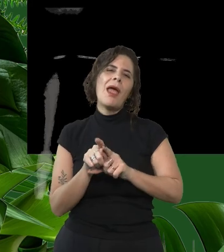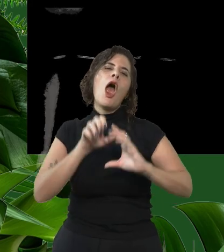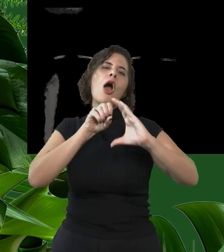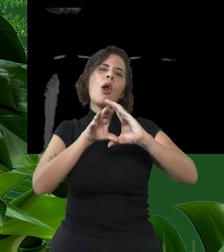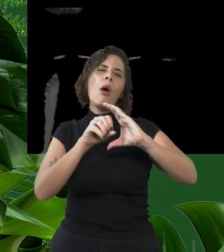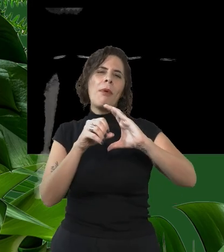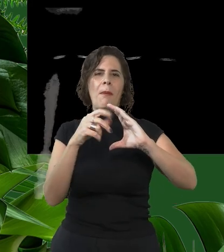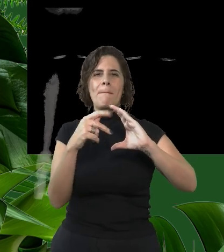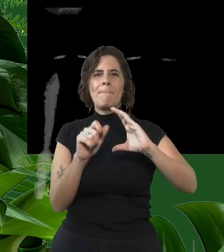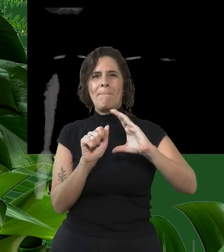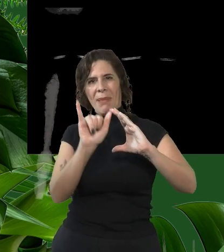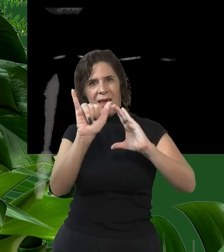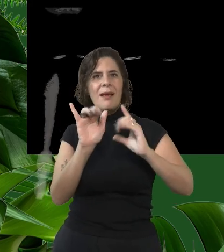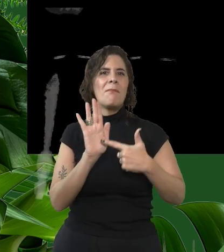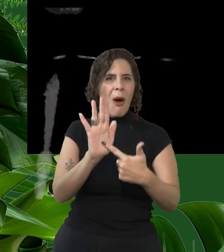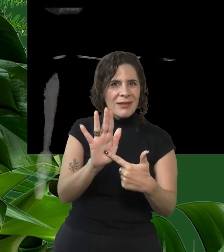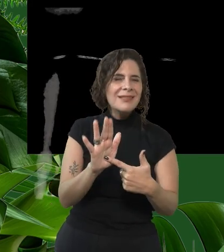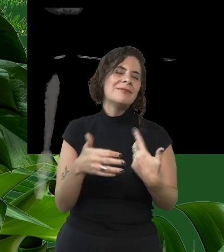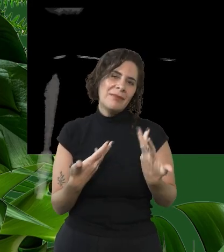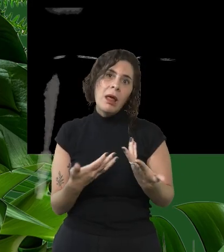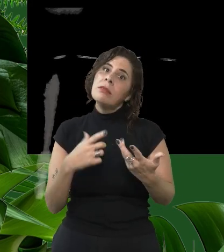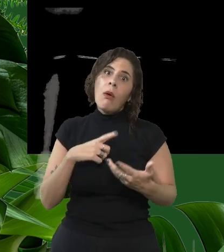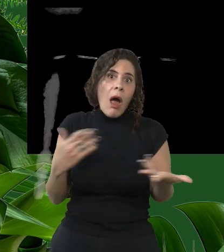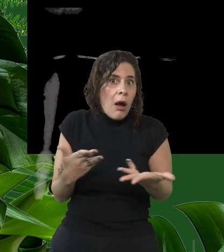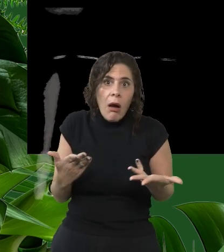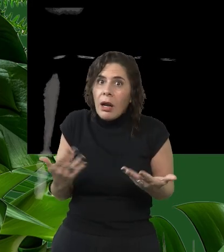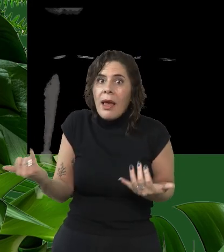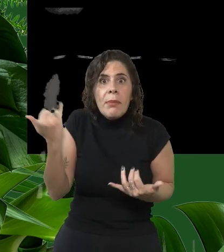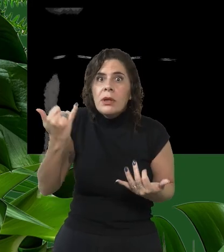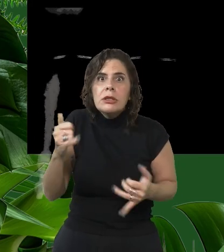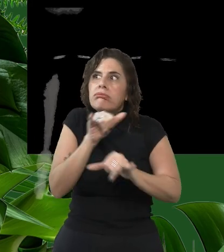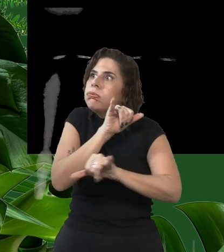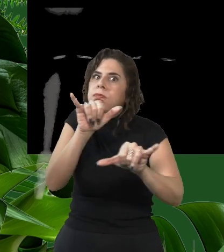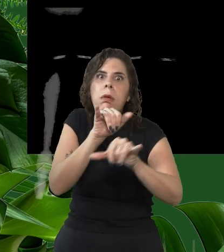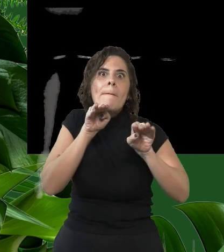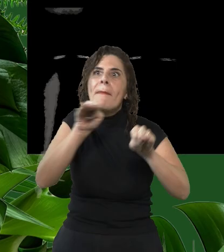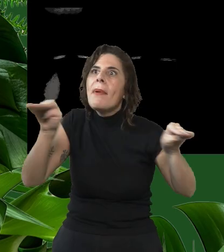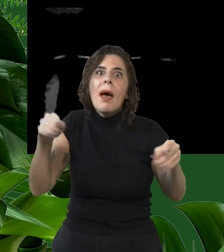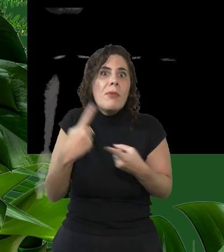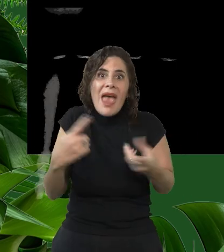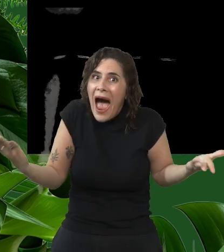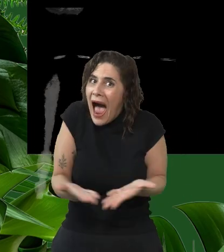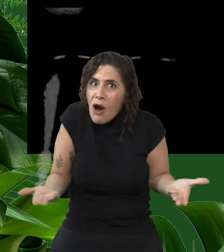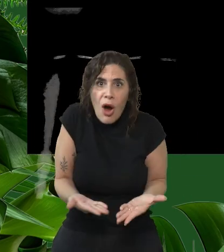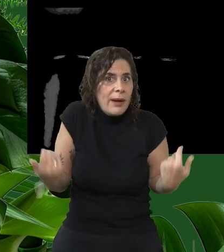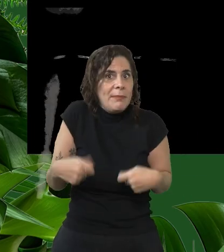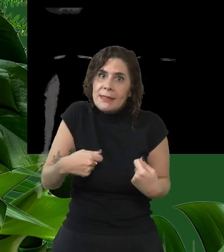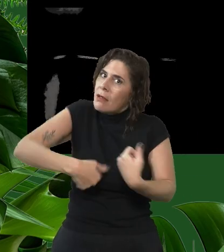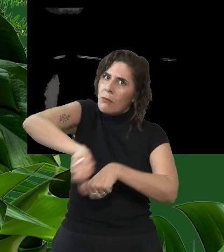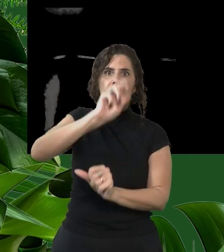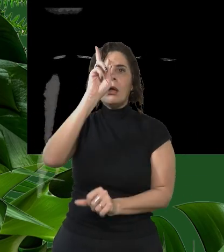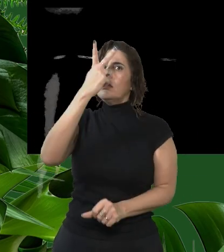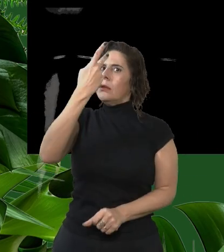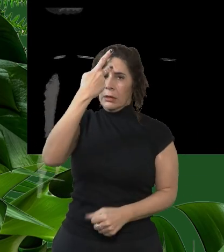elas são muito importantes, porque a hora de mudar é agora. A gente não tem mais tempo, chegou a hora de a gente realmente tomar um novo